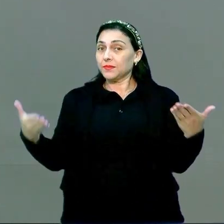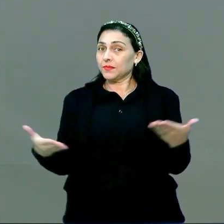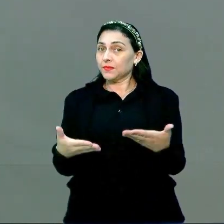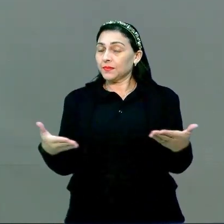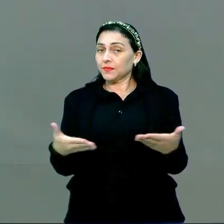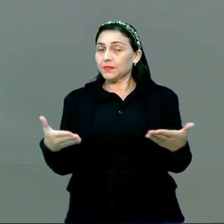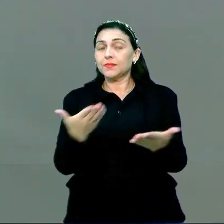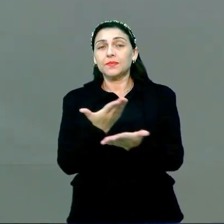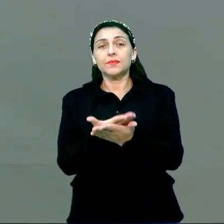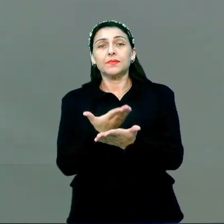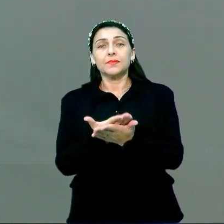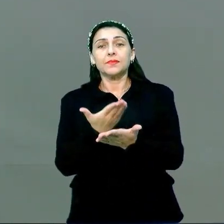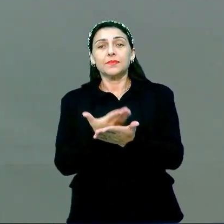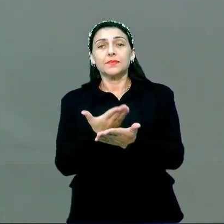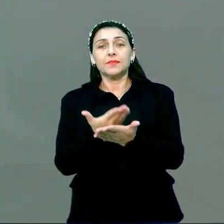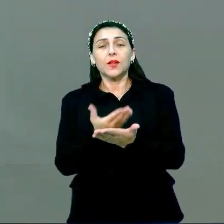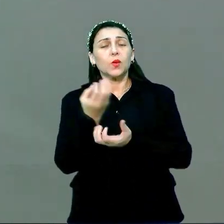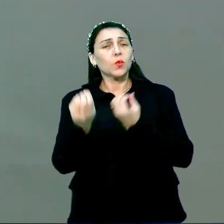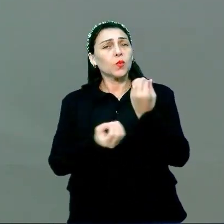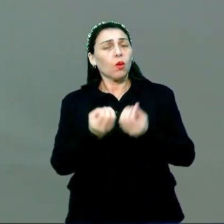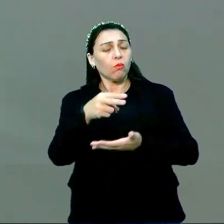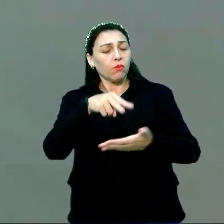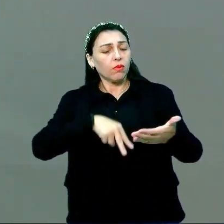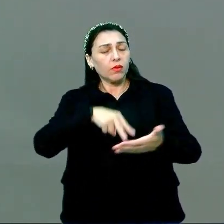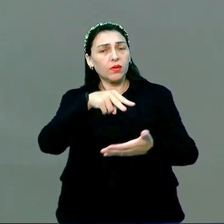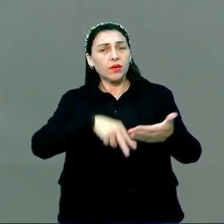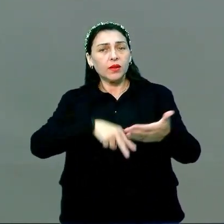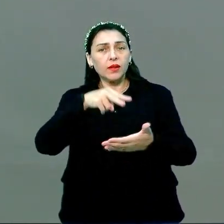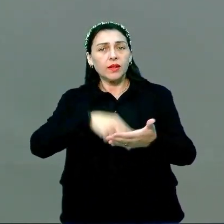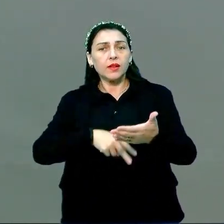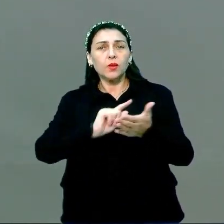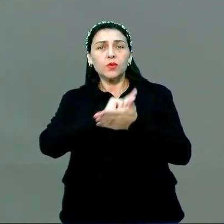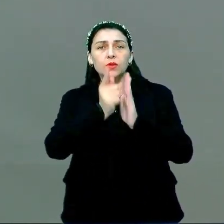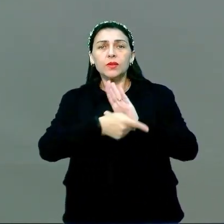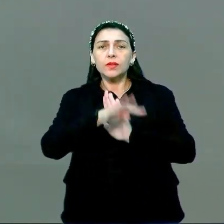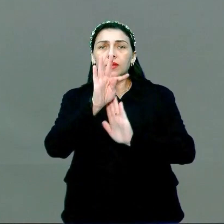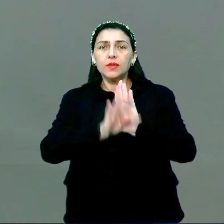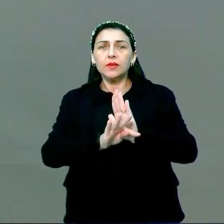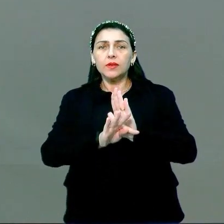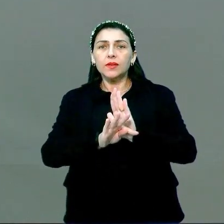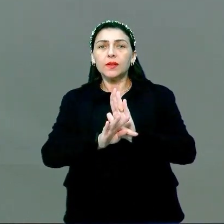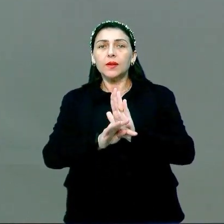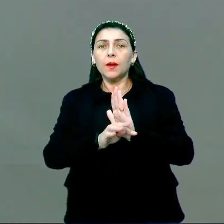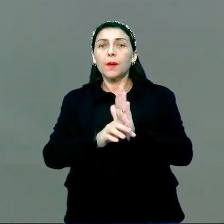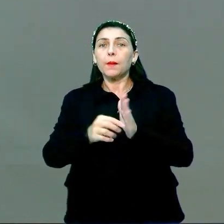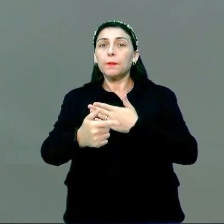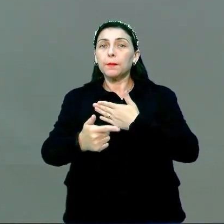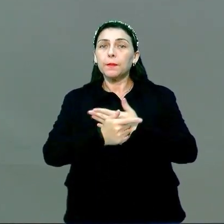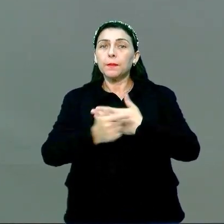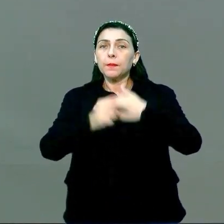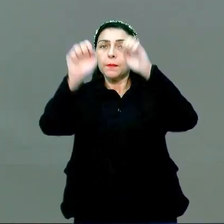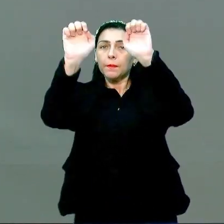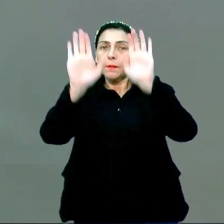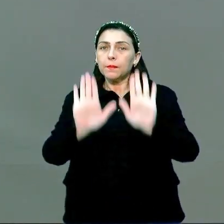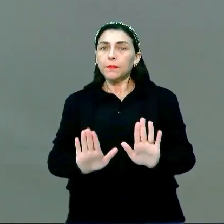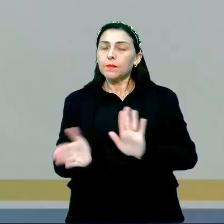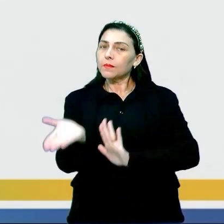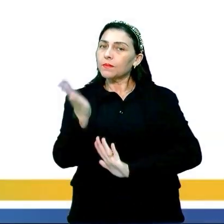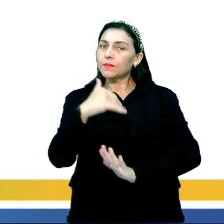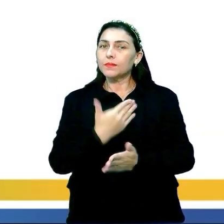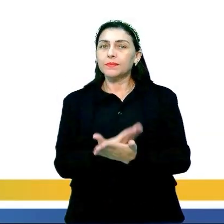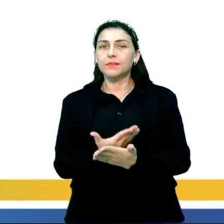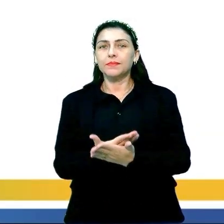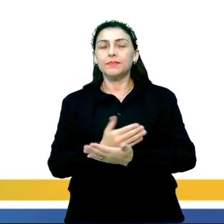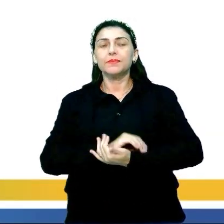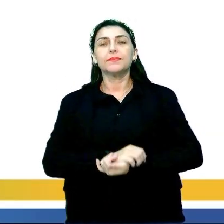hoje nós iremos estudar procedimentos de leitura no gênero textual cartaz. Vamos à nossa aula?